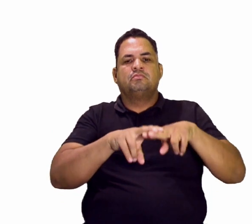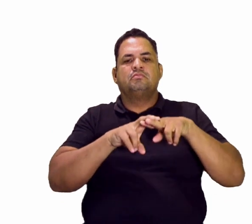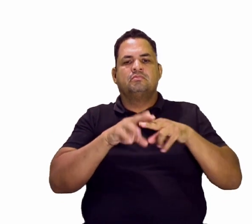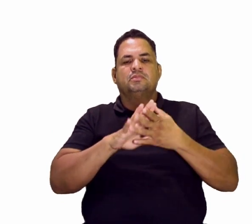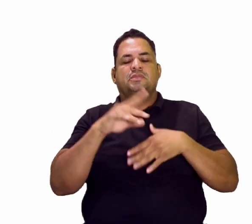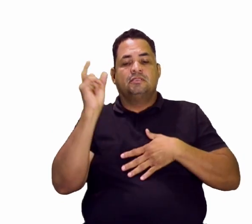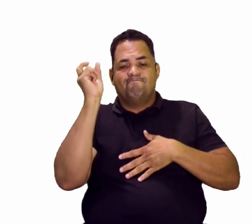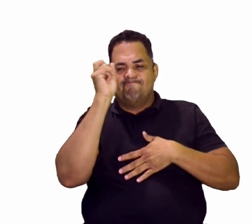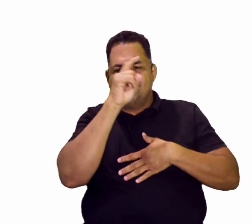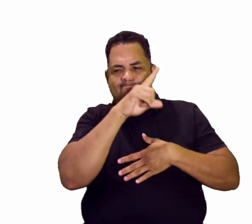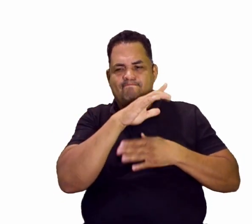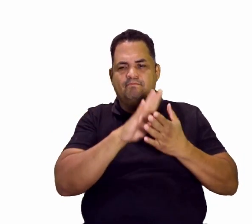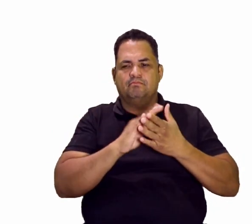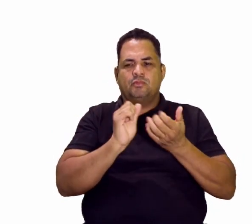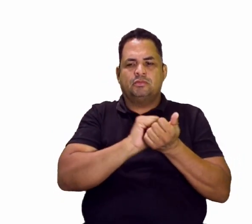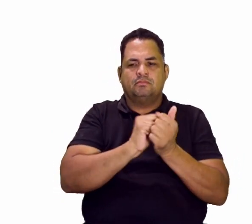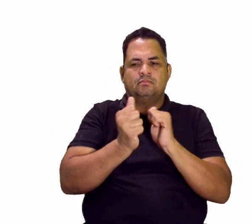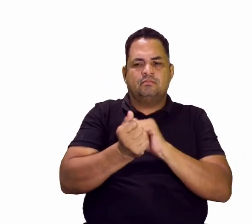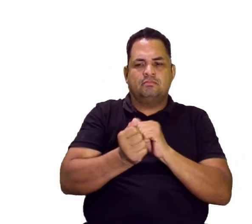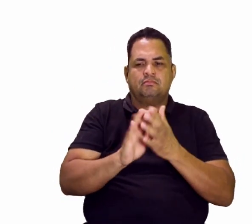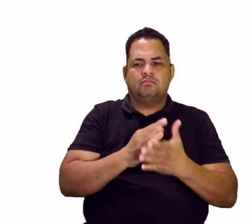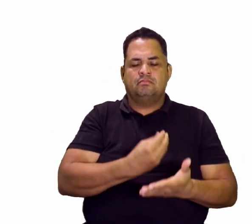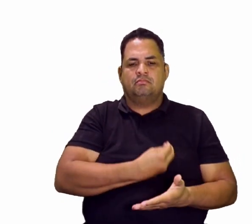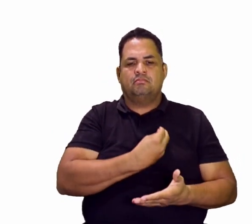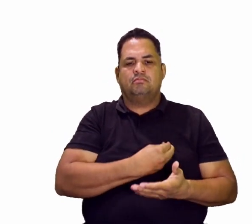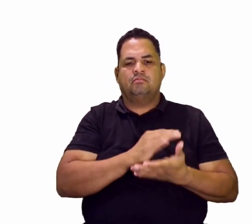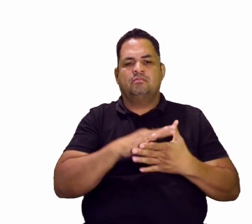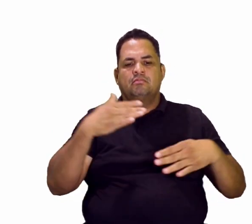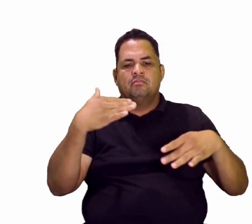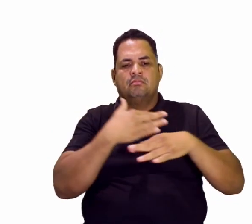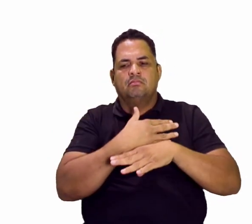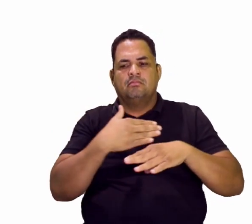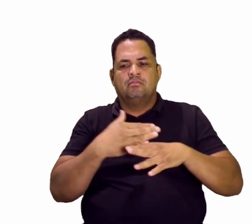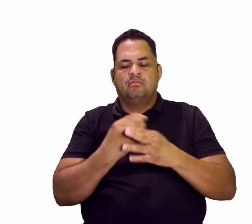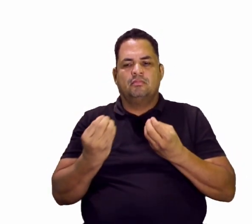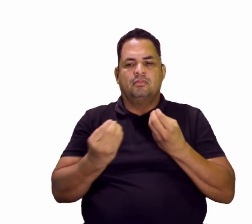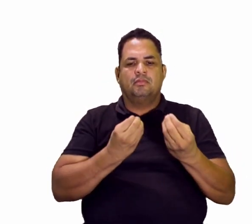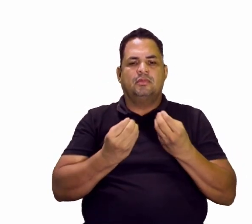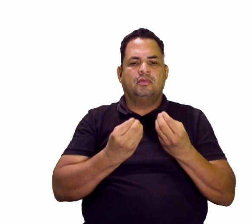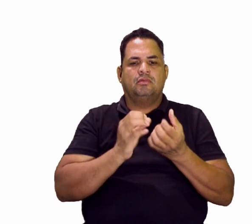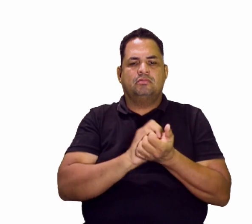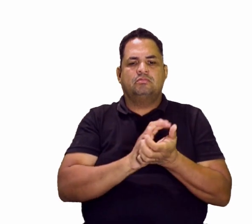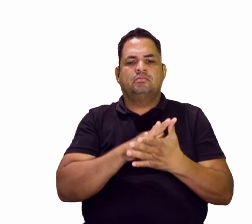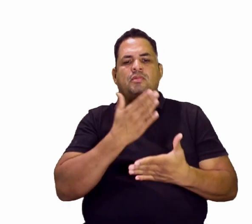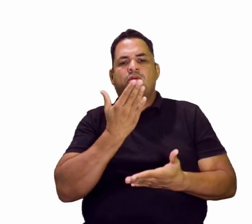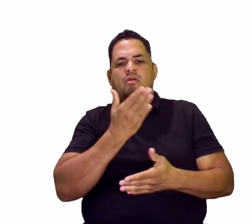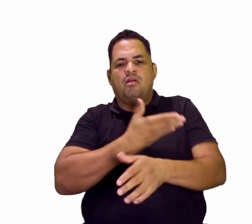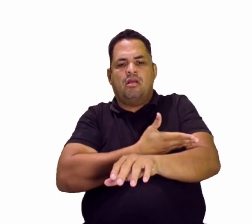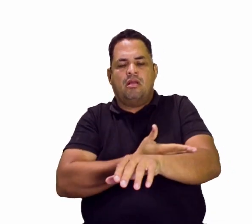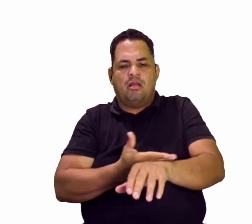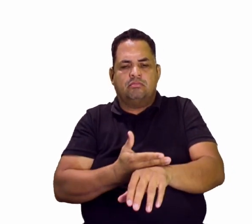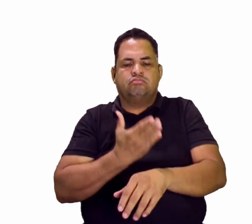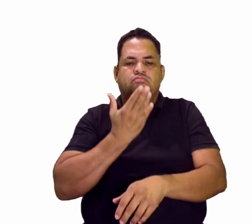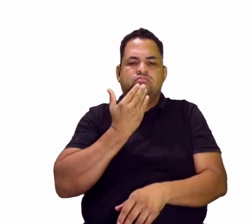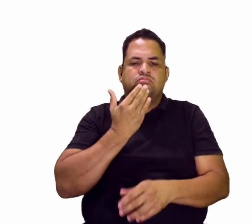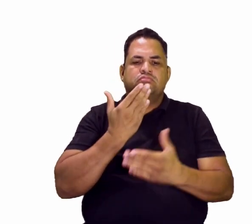tão difícil, porque eles vão se adaptando à vida na cidade, à forma do hábito alimentar,